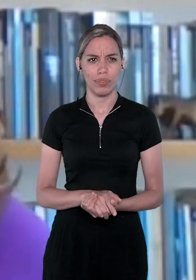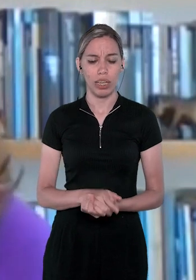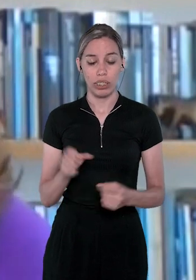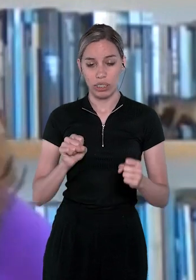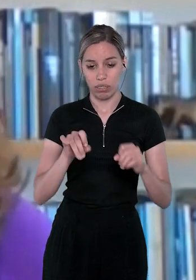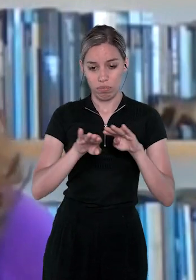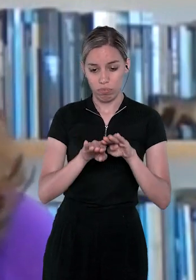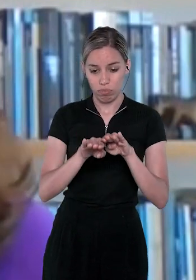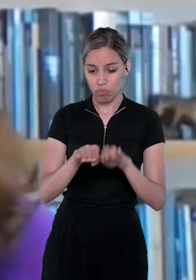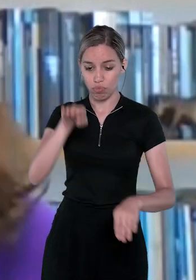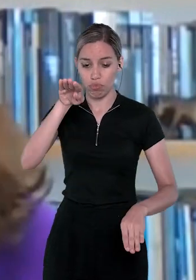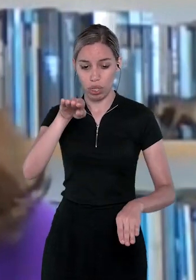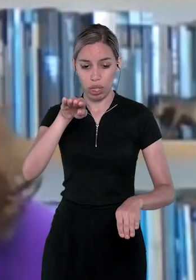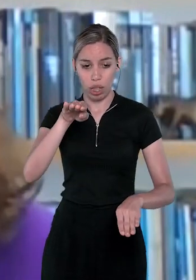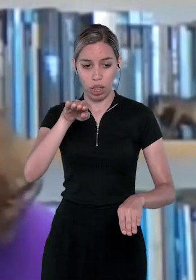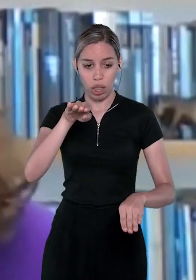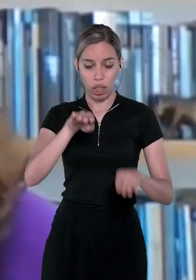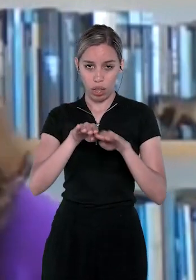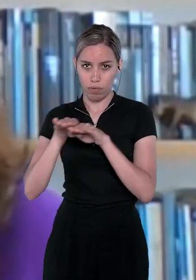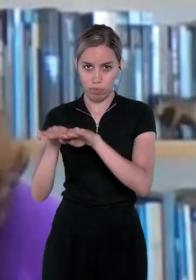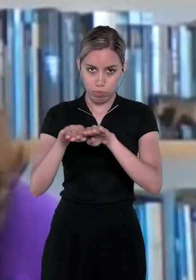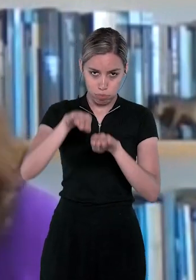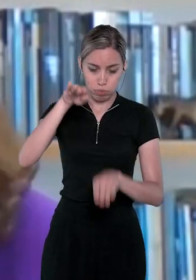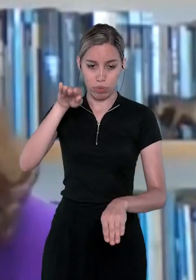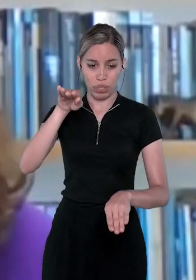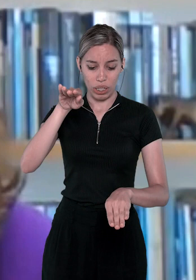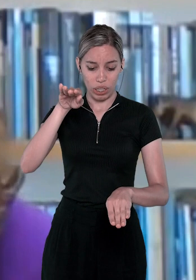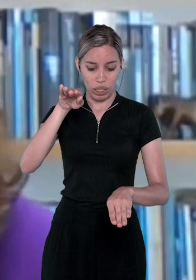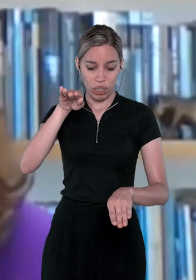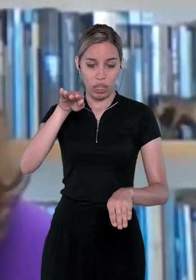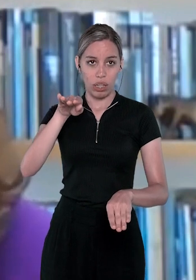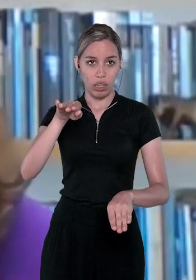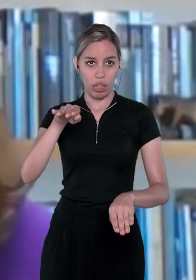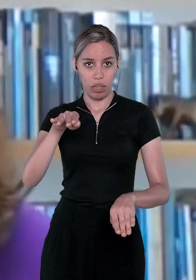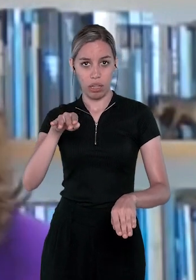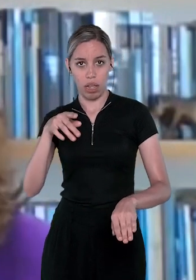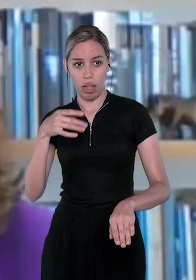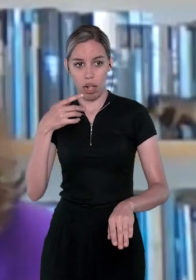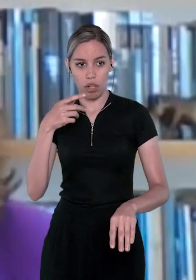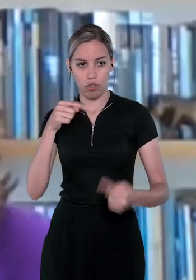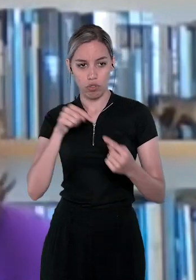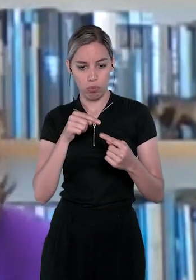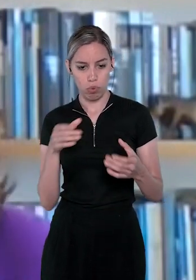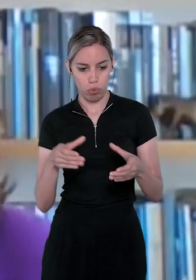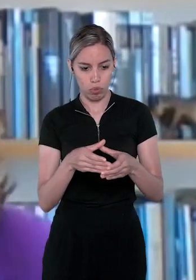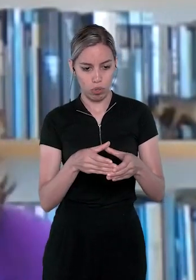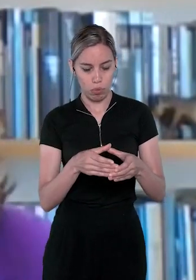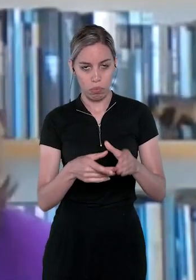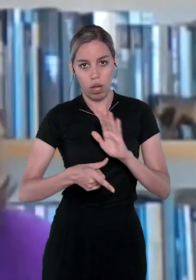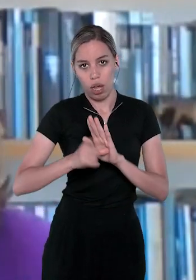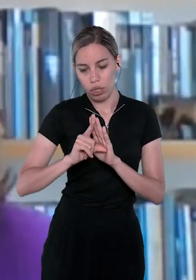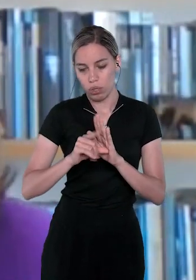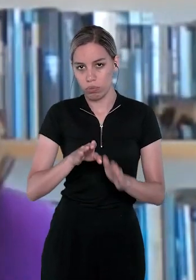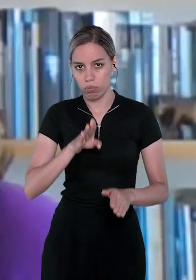com a exibição da invisibilidade, né, quer dizer, com a visibilidade de grupos que até então eram